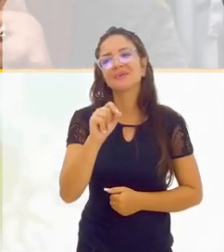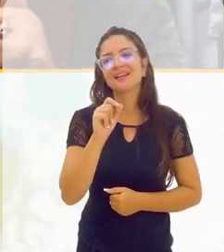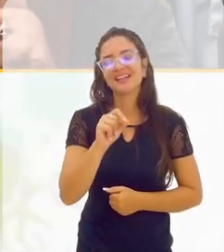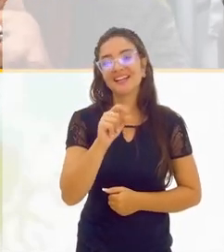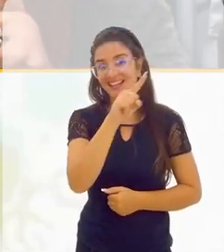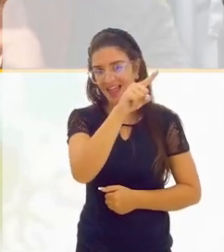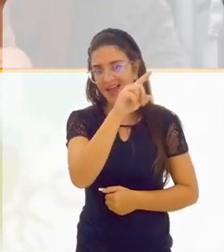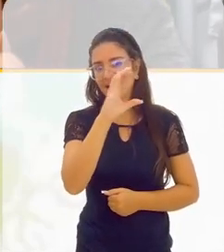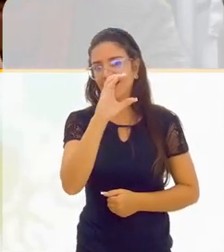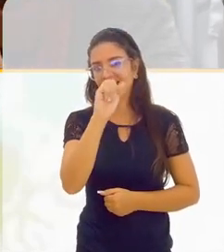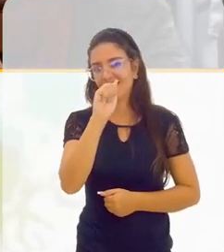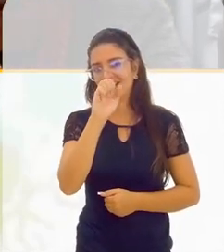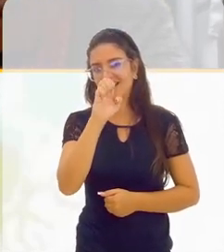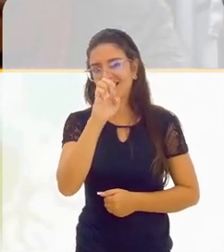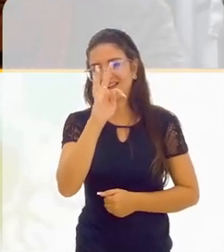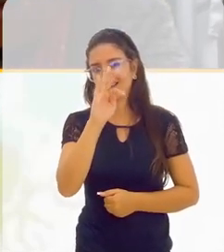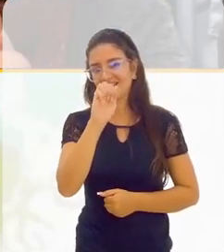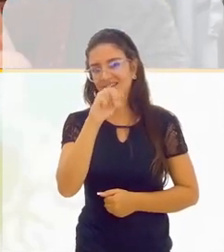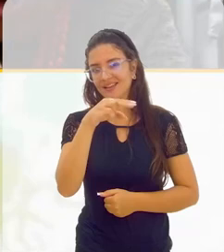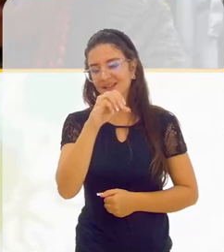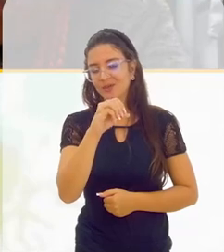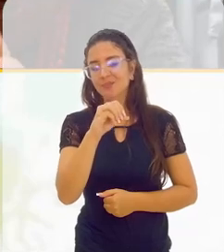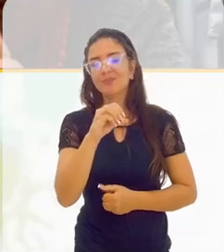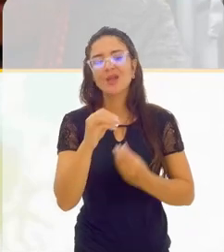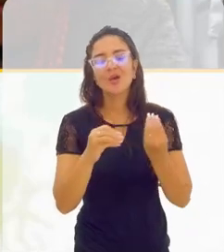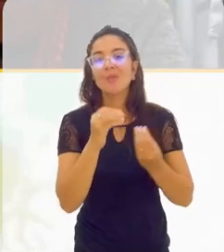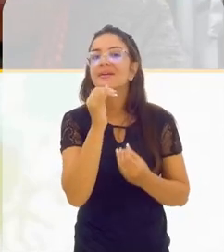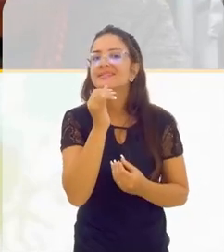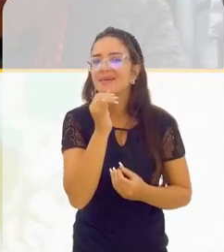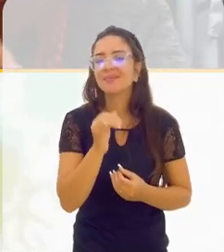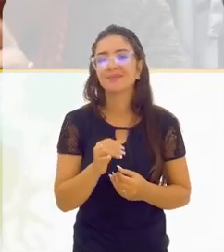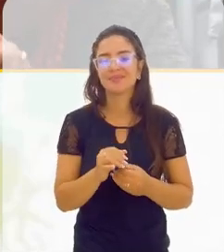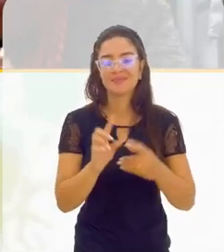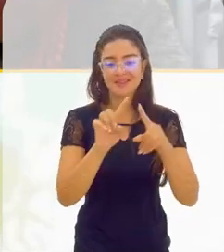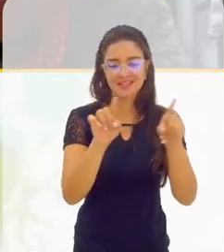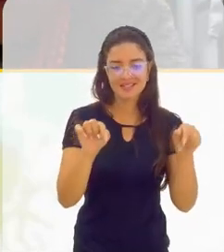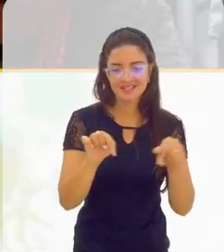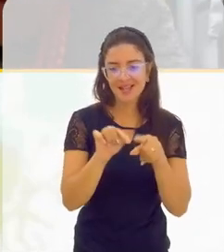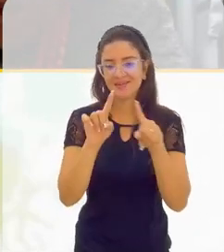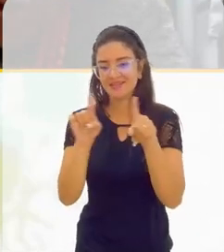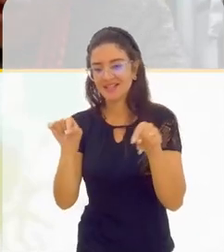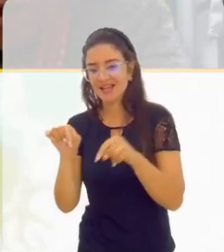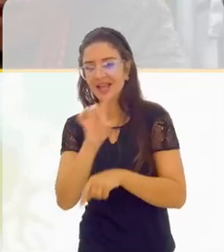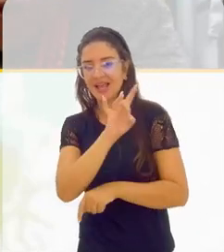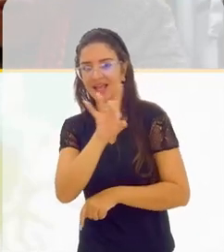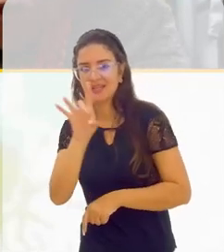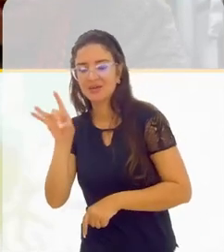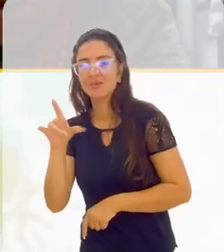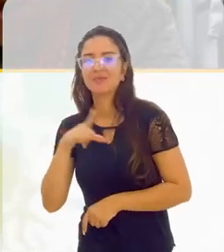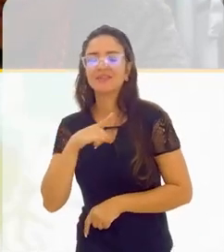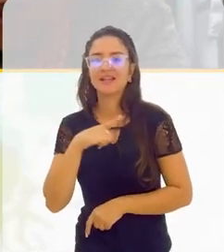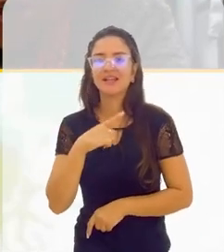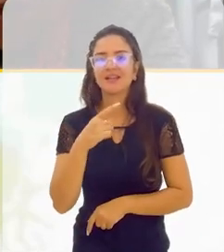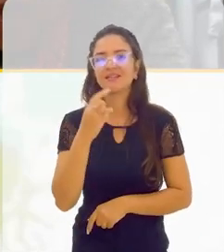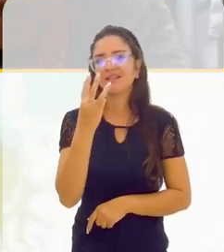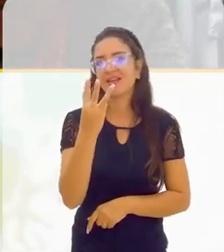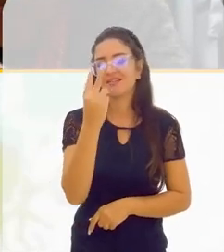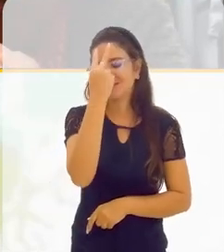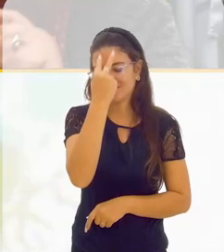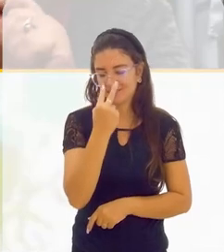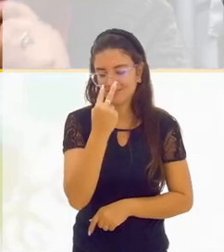ver como era avançado nós tínhamos em cada classe três cegos pelo menos ou dois ou